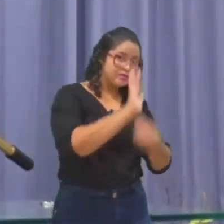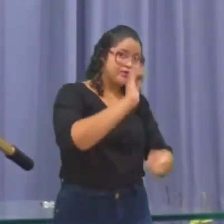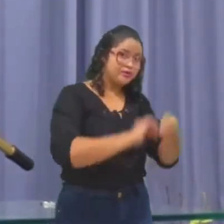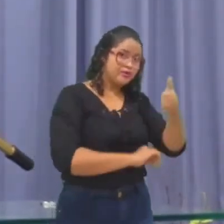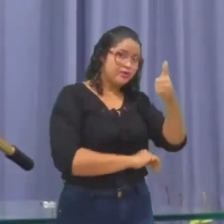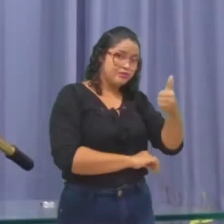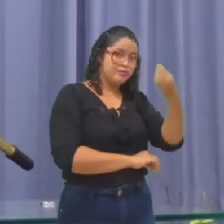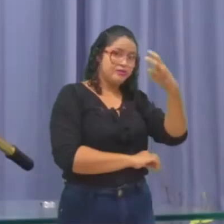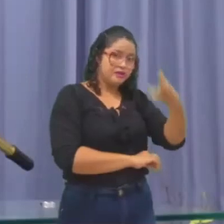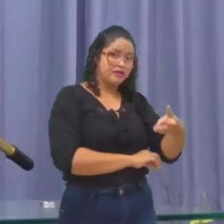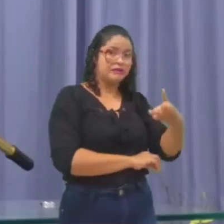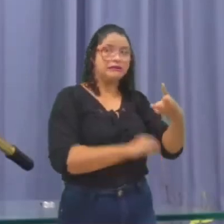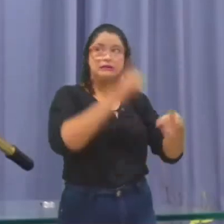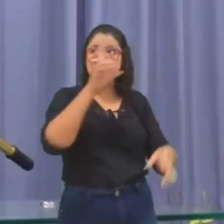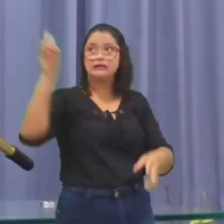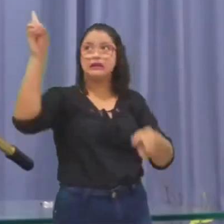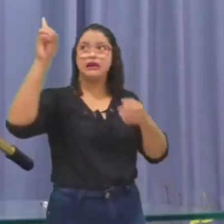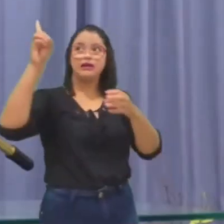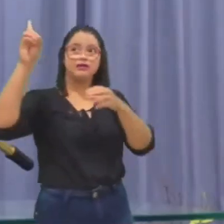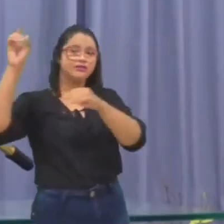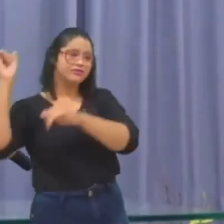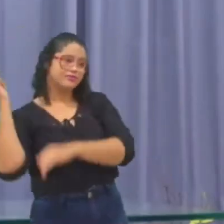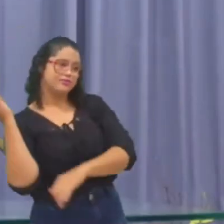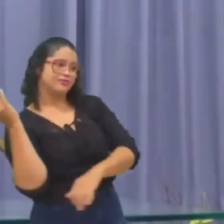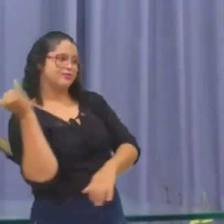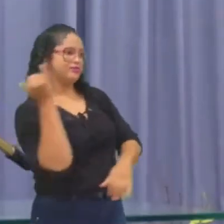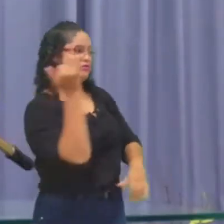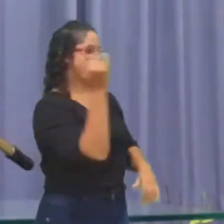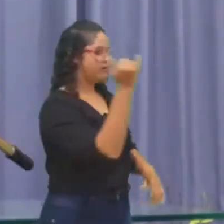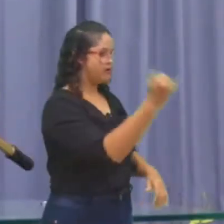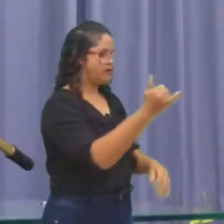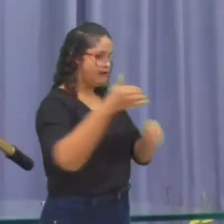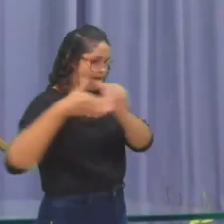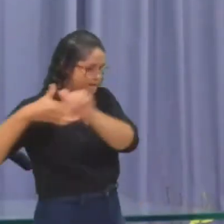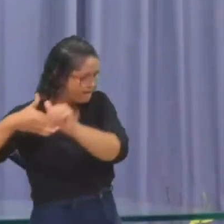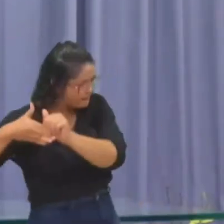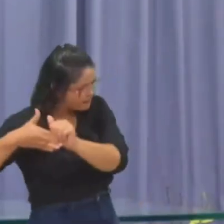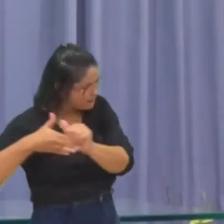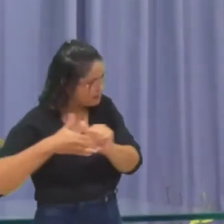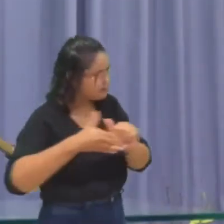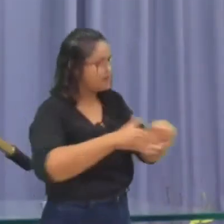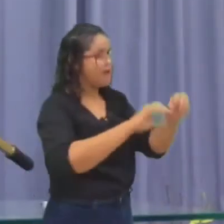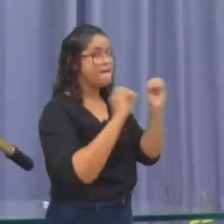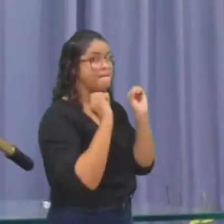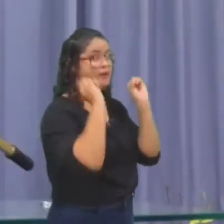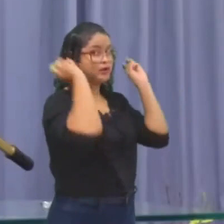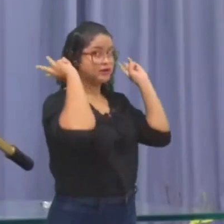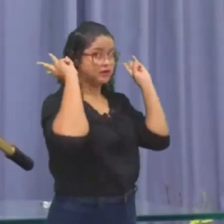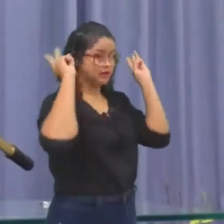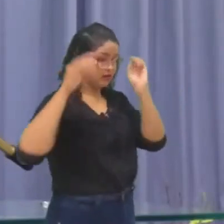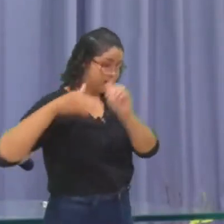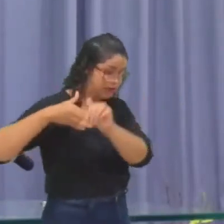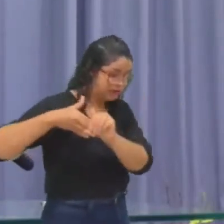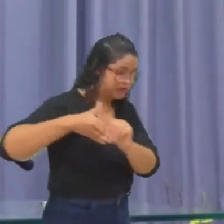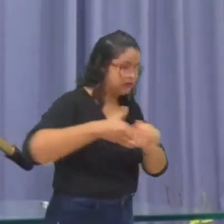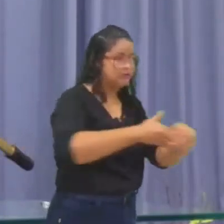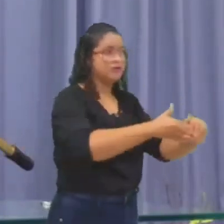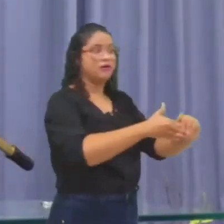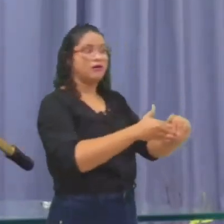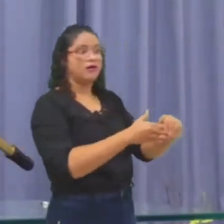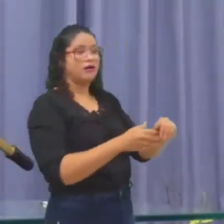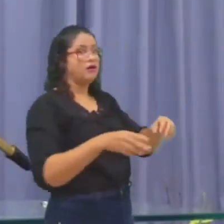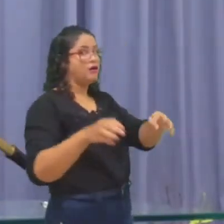diz literalmente a Moisés: envia homens que espiem a terra de Canaã. Olha o que Deus